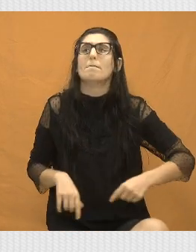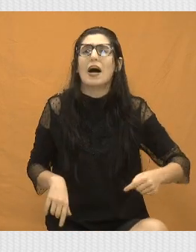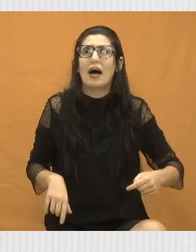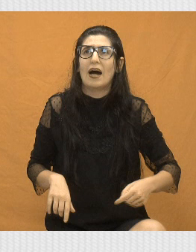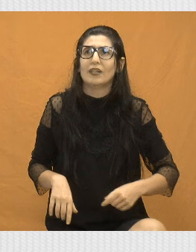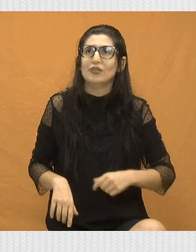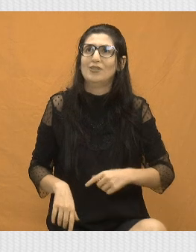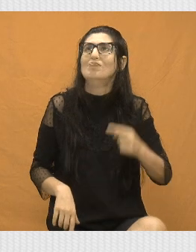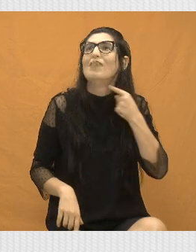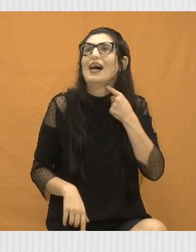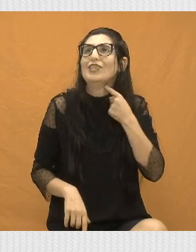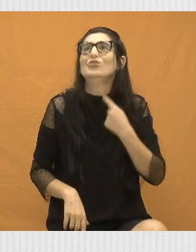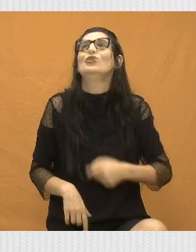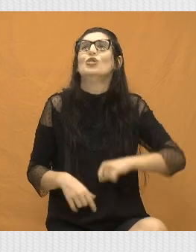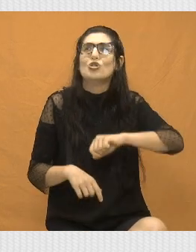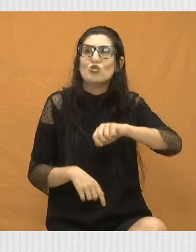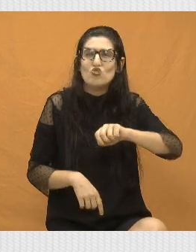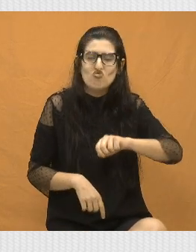mais na cidade.